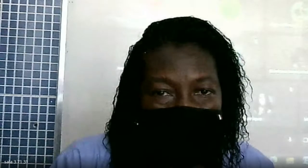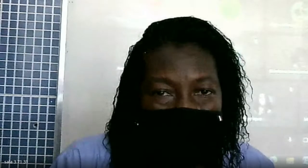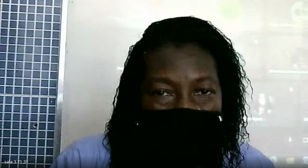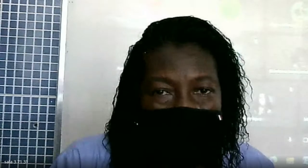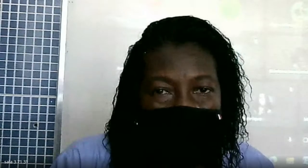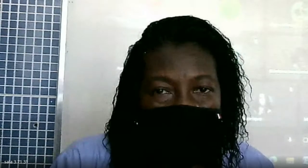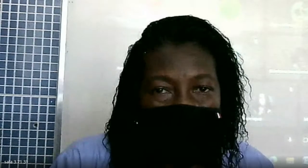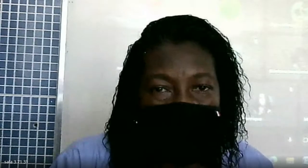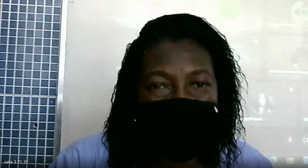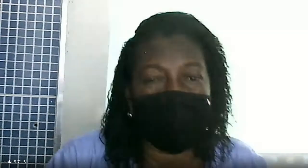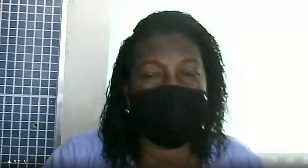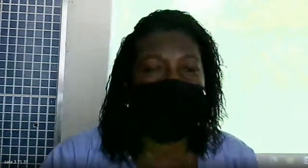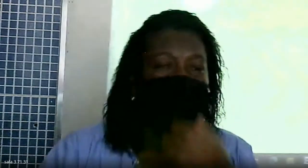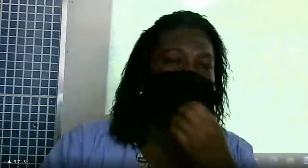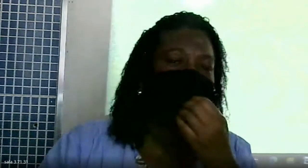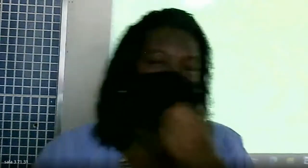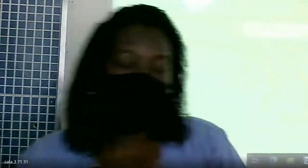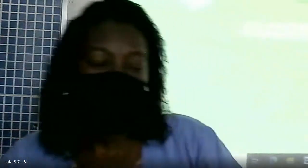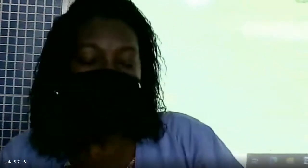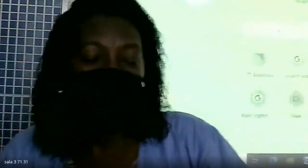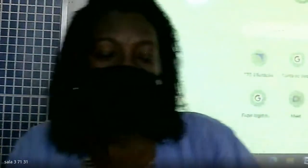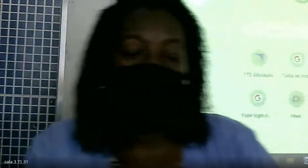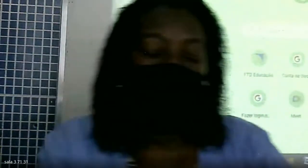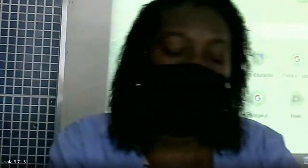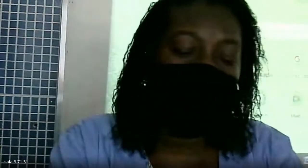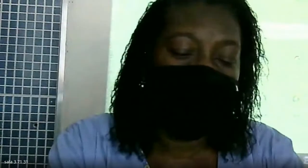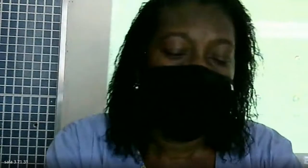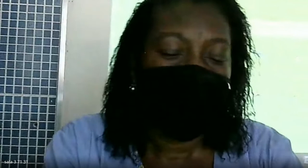Bom, agora vamos ver aqui.